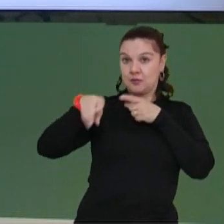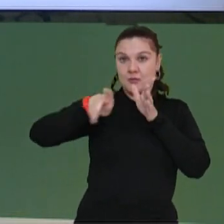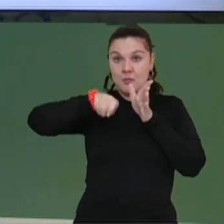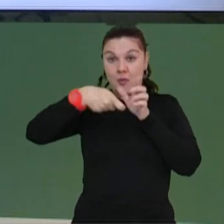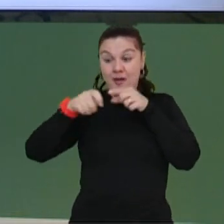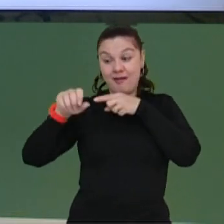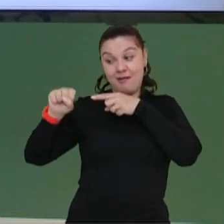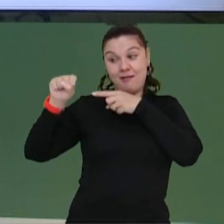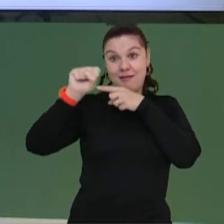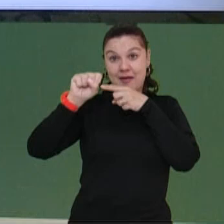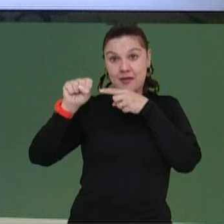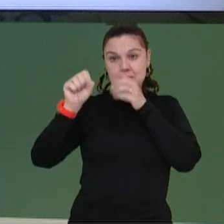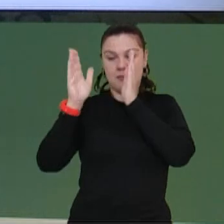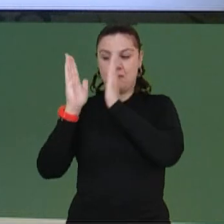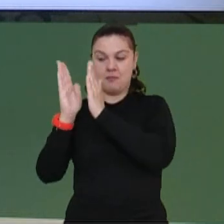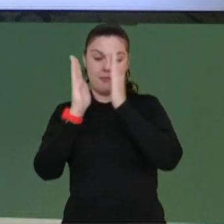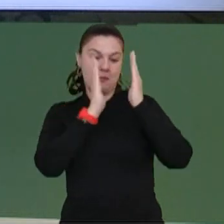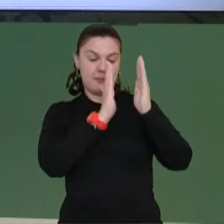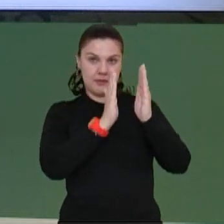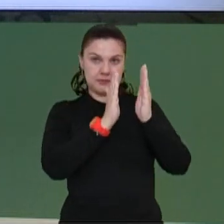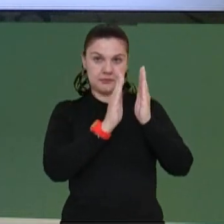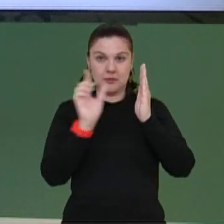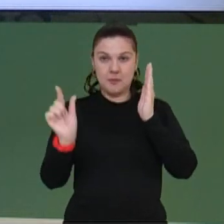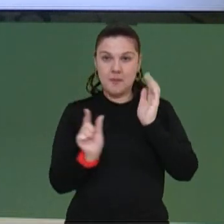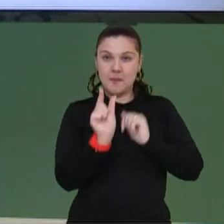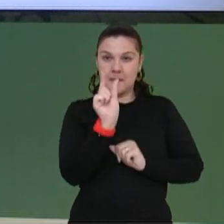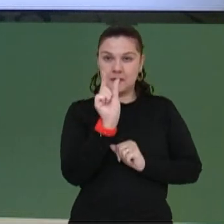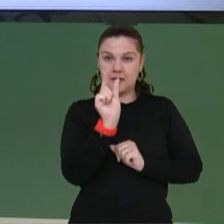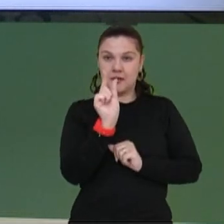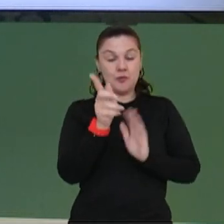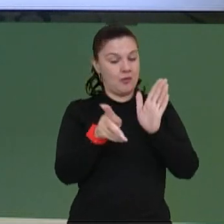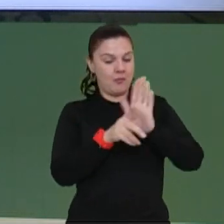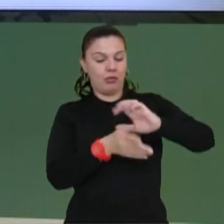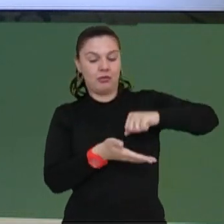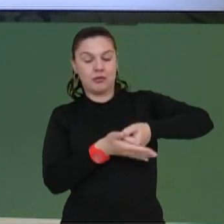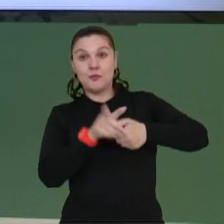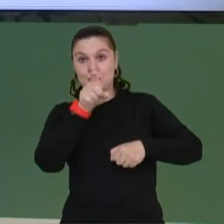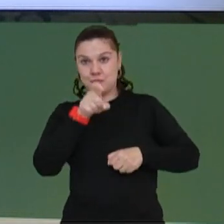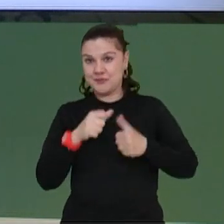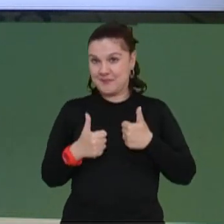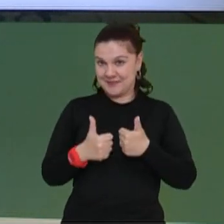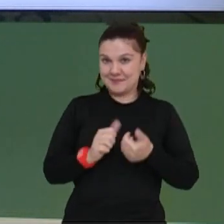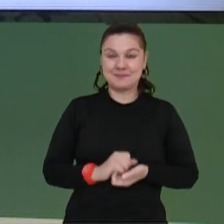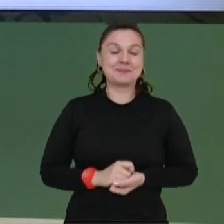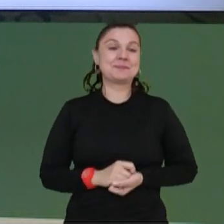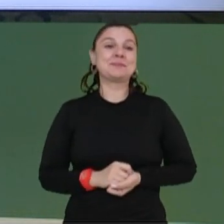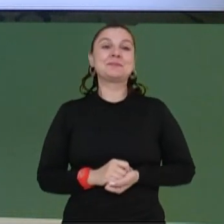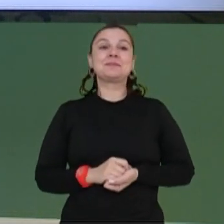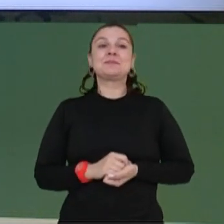com S, significa parte, pedaço, tá? Não tem nada a ver com extrato com X, beleza?